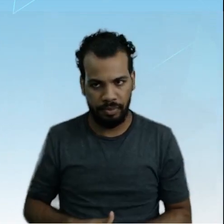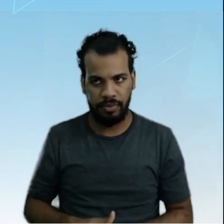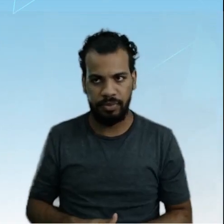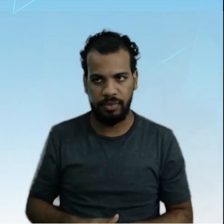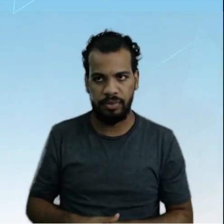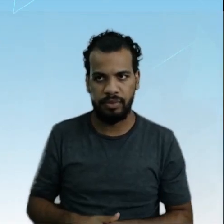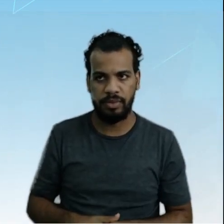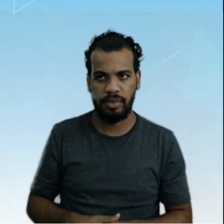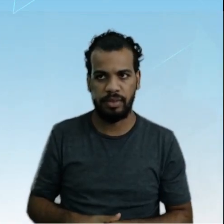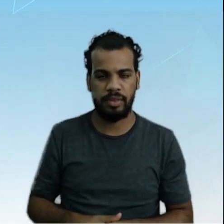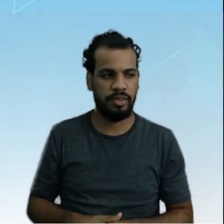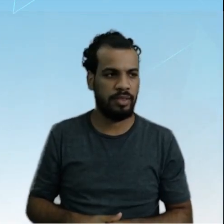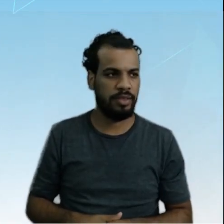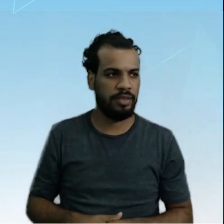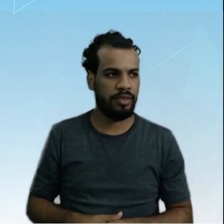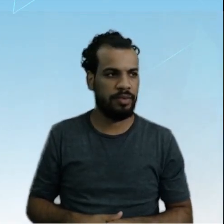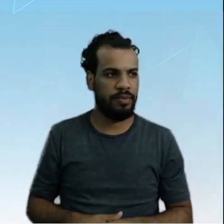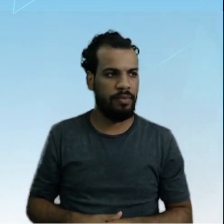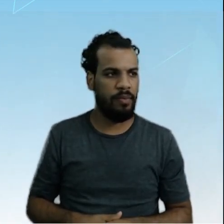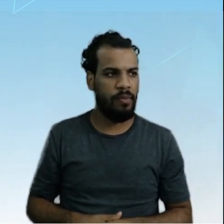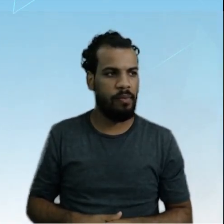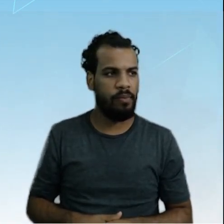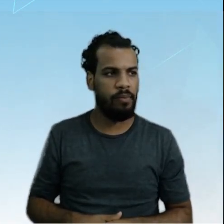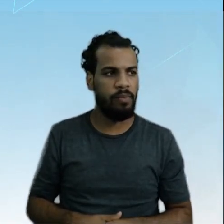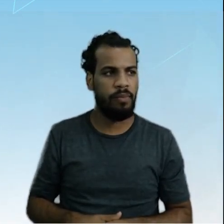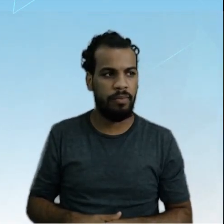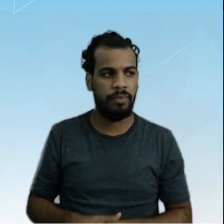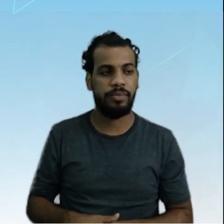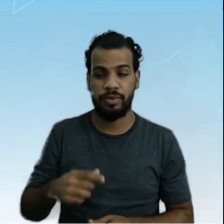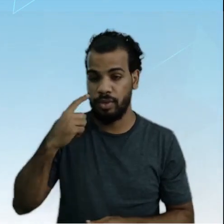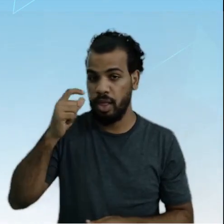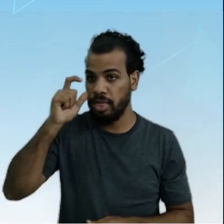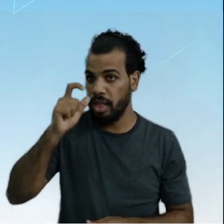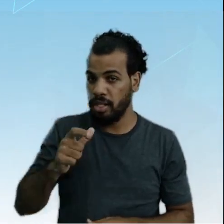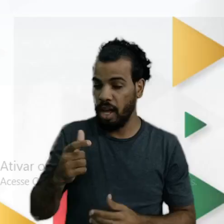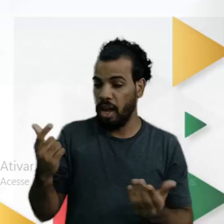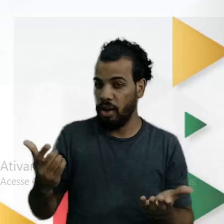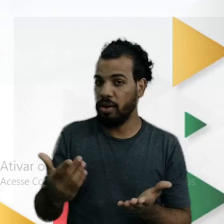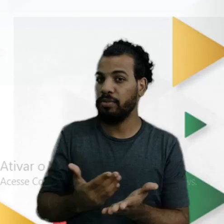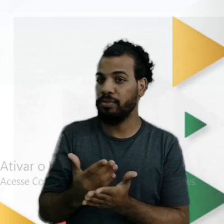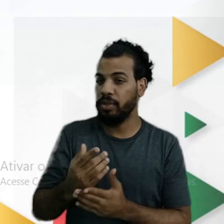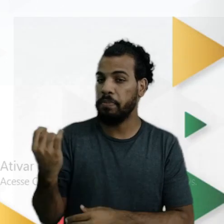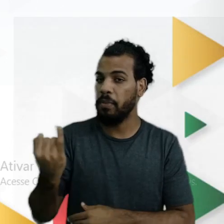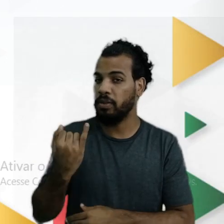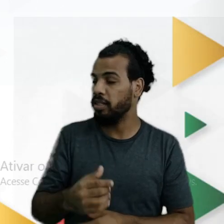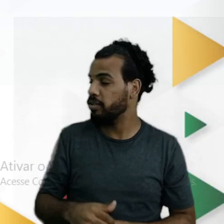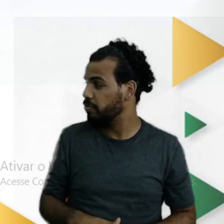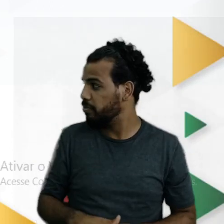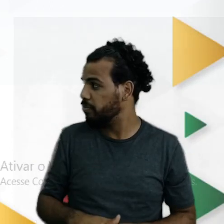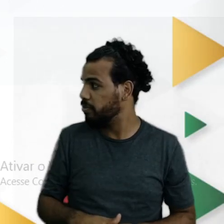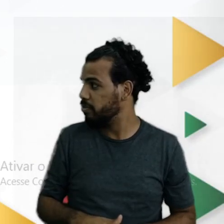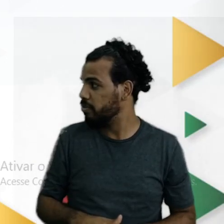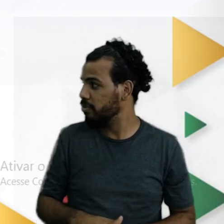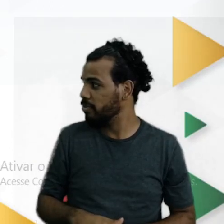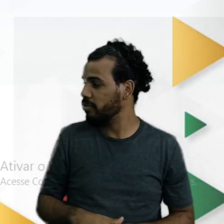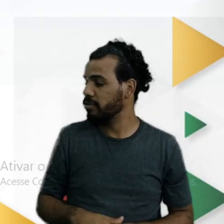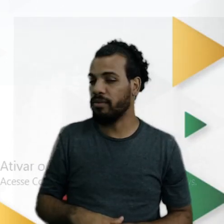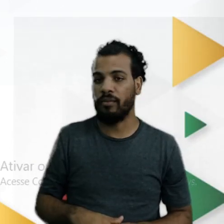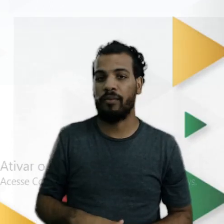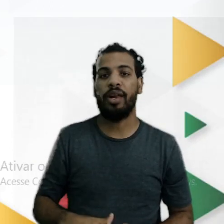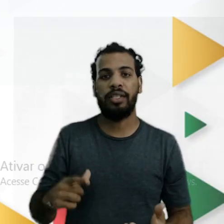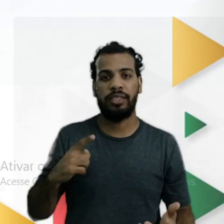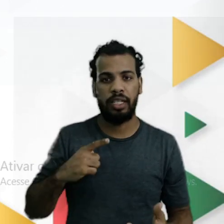Isso, das Professora, figuras. olha que algo interessante nós temos agora. O nosso ponto hoje importante. Vamos lá? Isso. Aqui na tela a gente